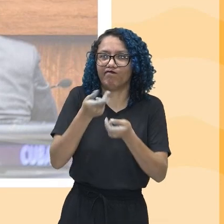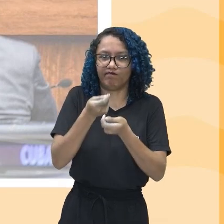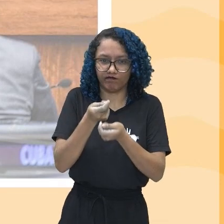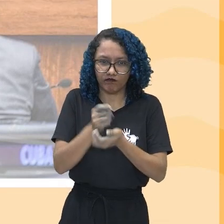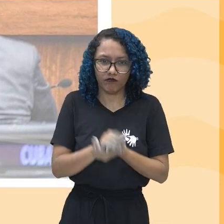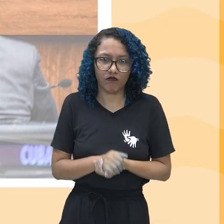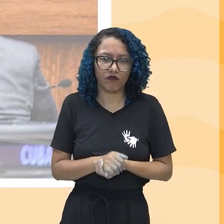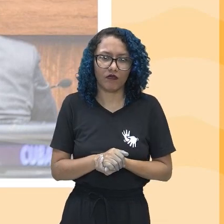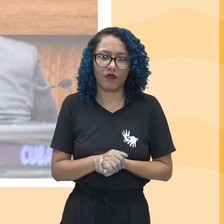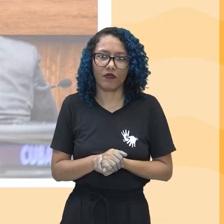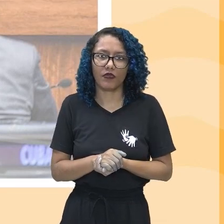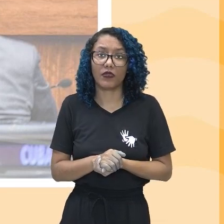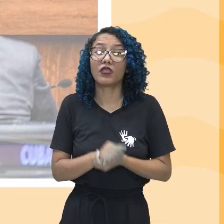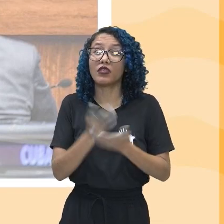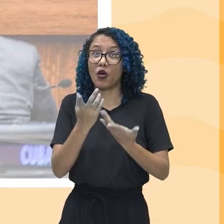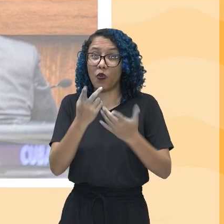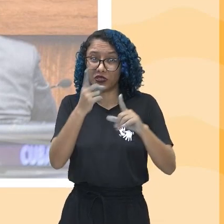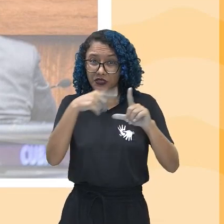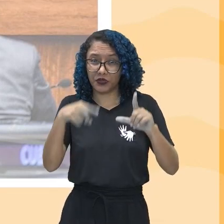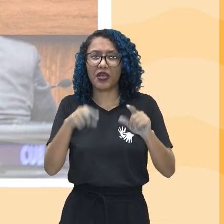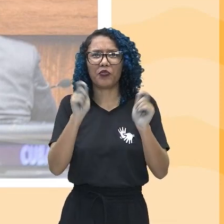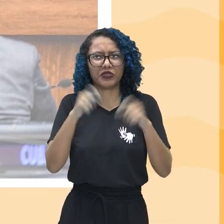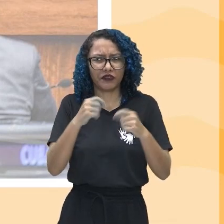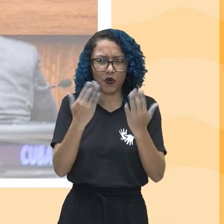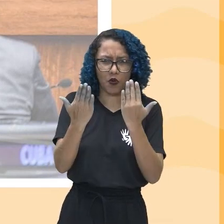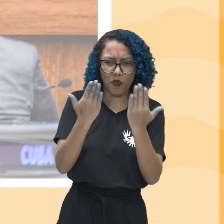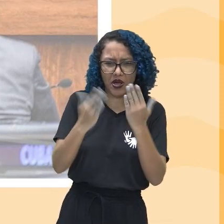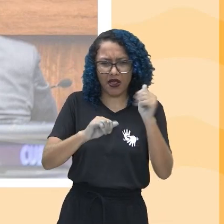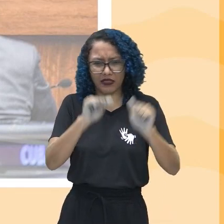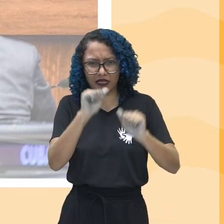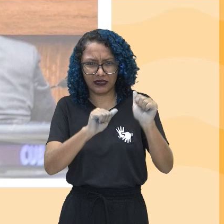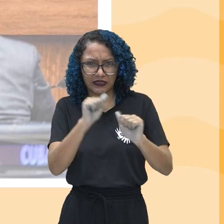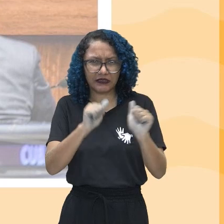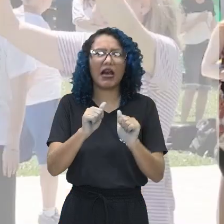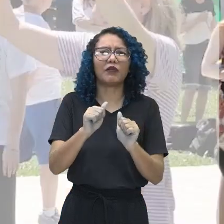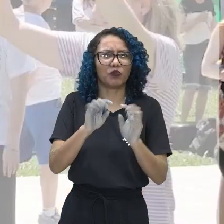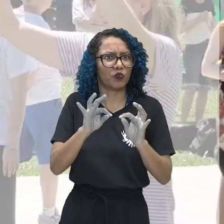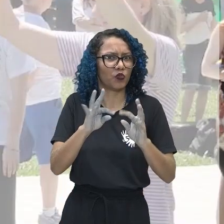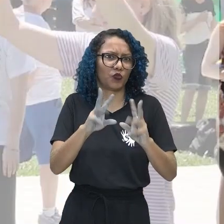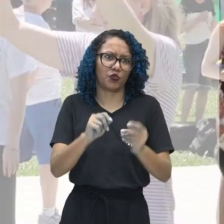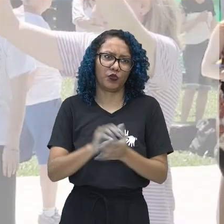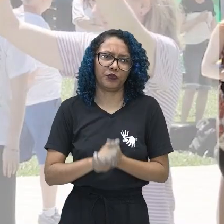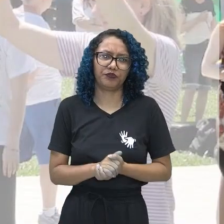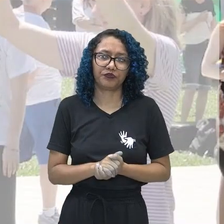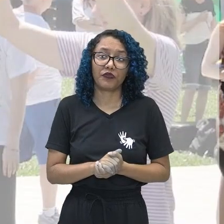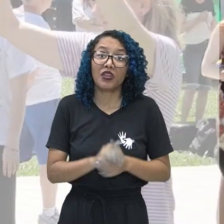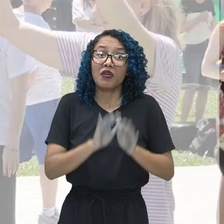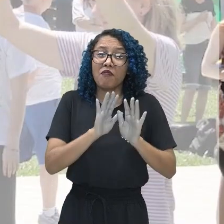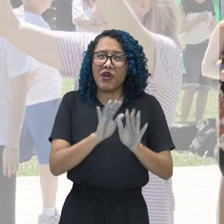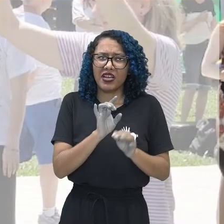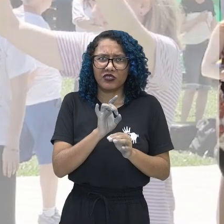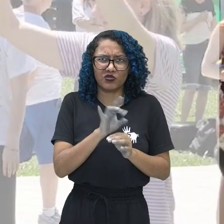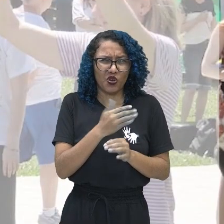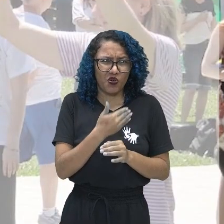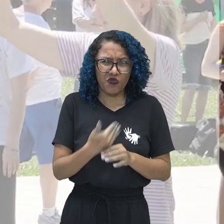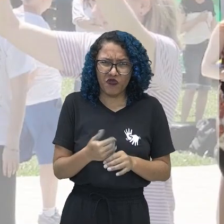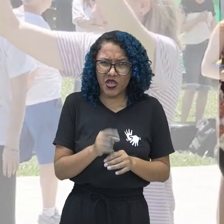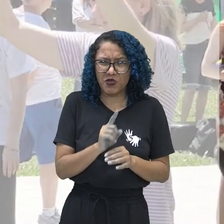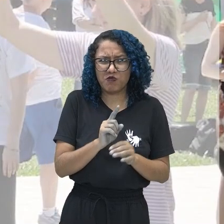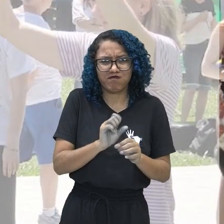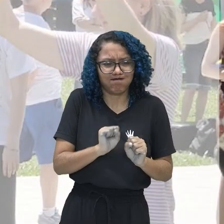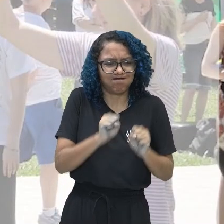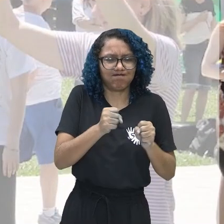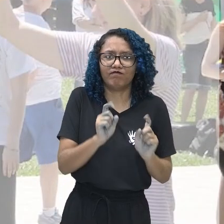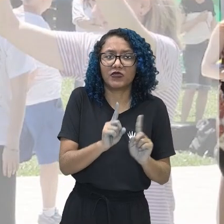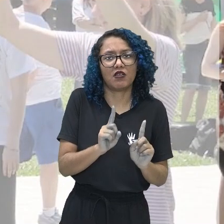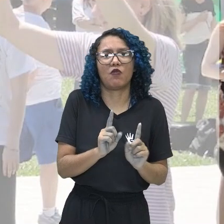indicadores, podemos comparar resultados e fazer análises históricas. Mas os esforços não param por aí. A